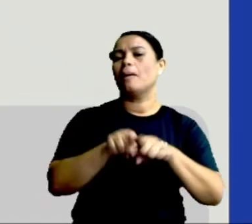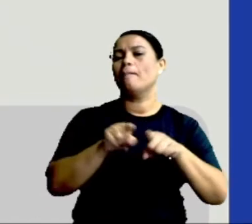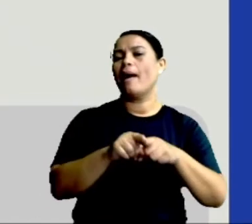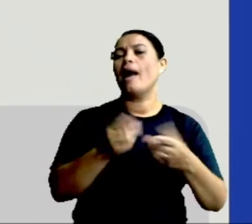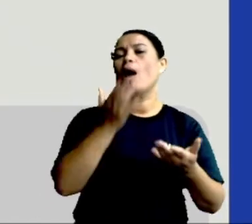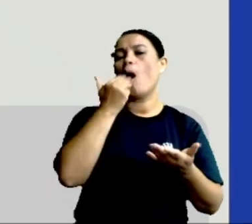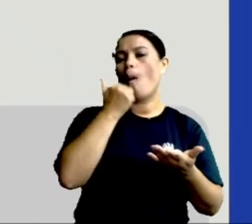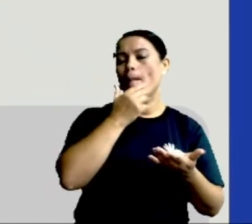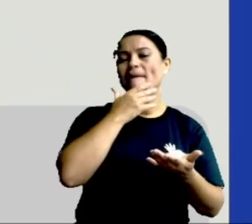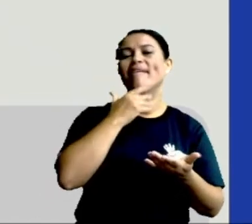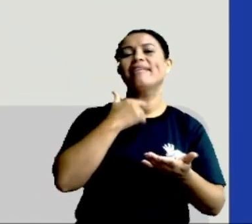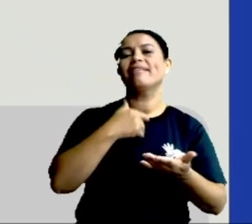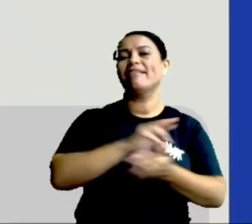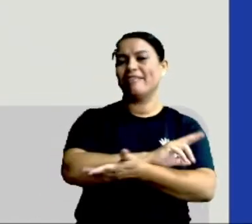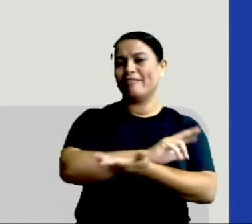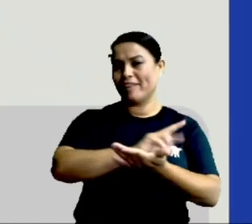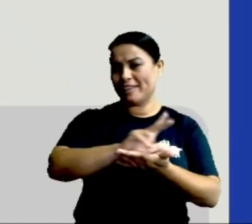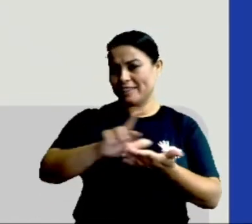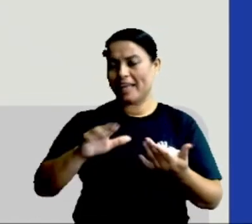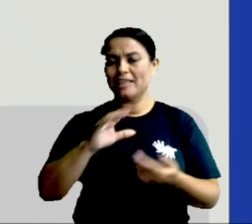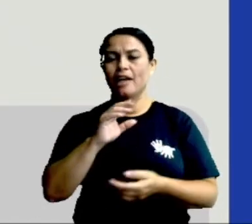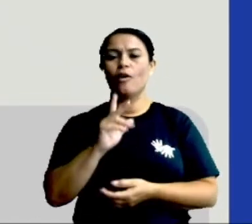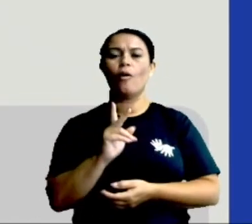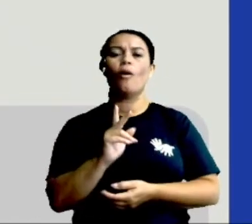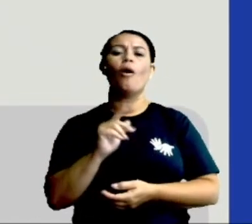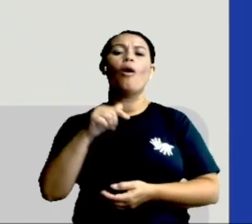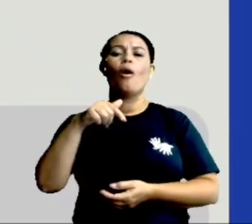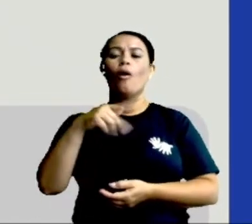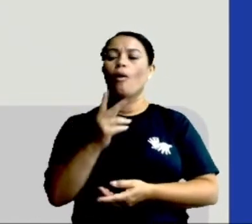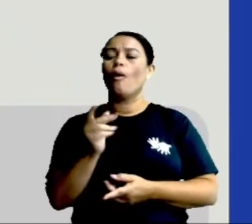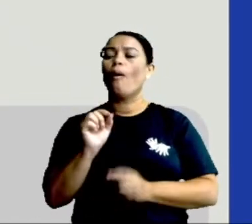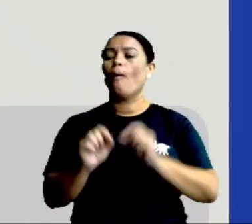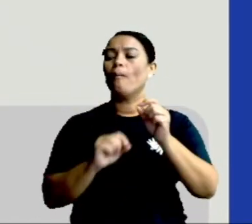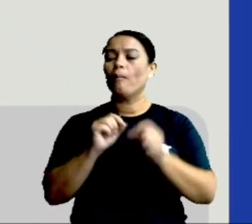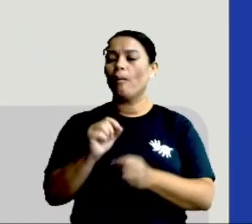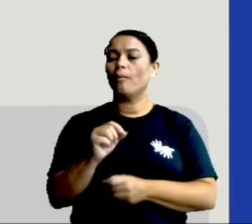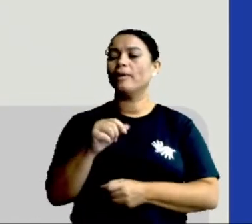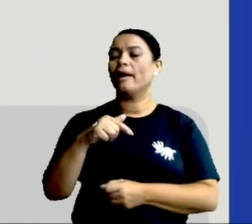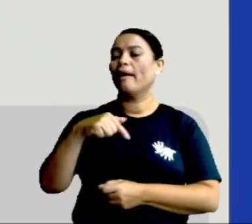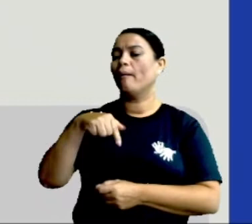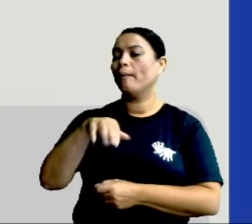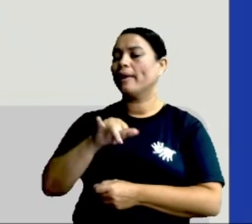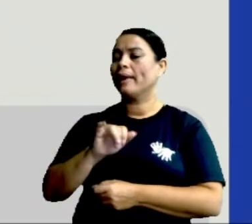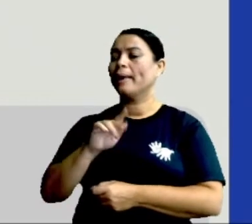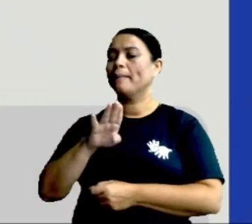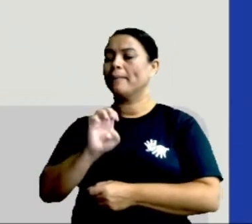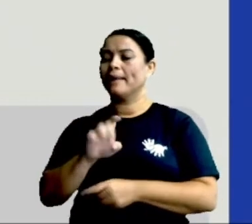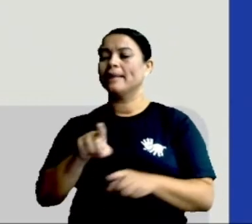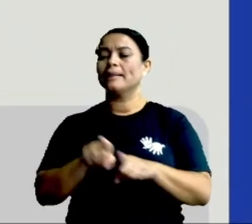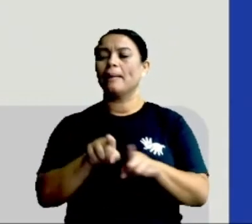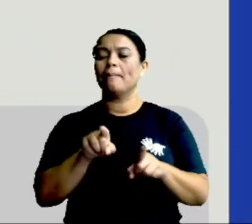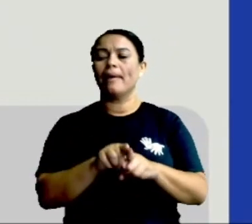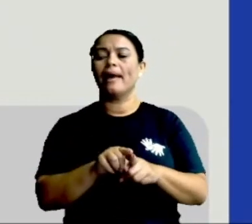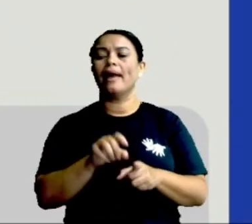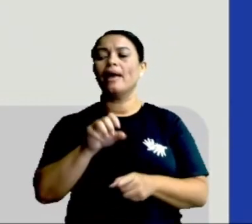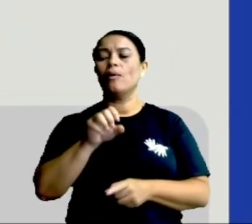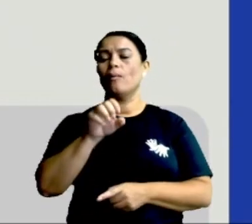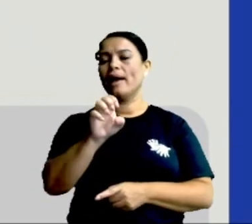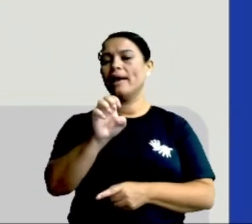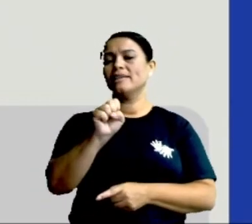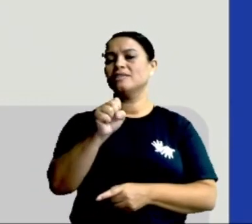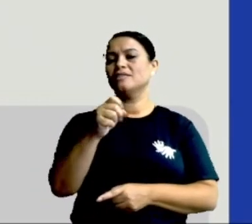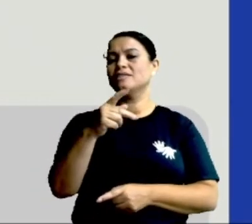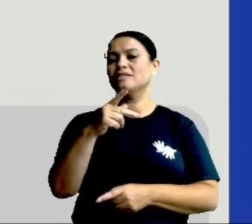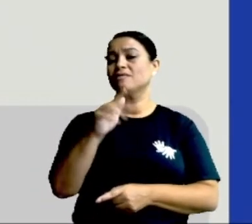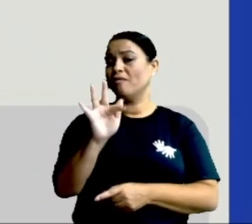a esfirra, não é? Que é de origem árabe, mas aqui no Brasil a gente conhece bem, já comeu alguma vez